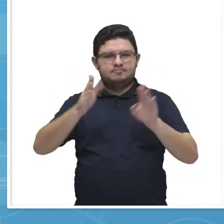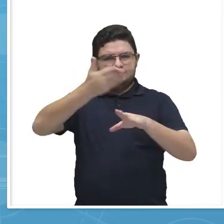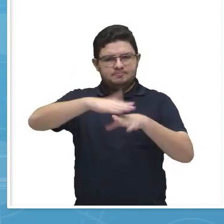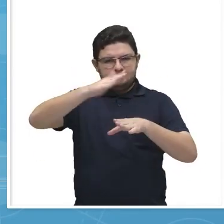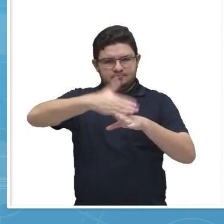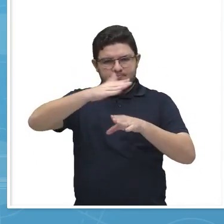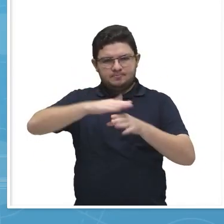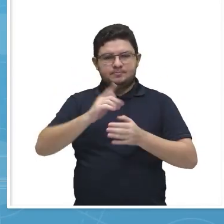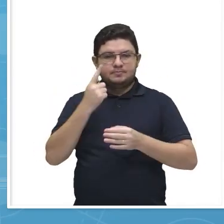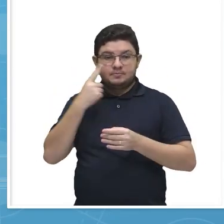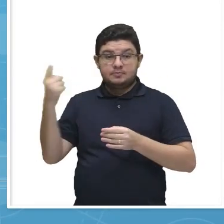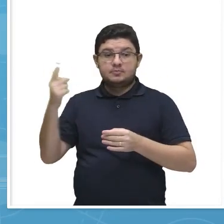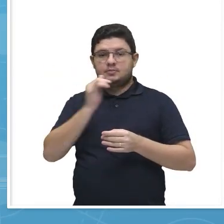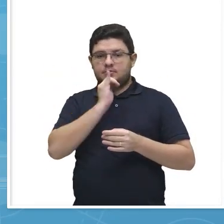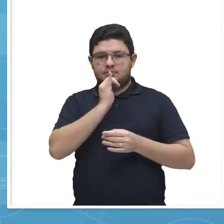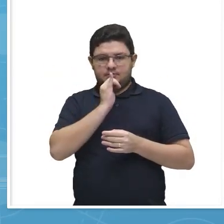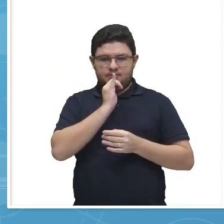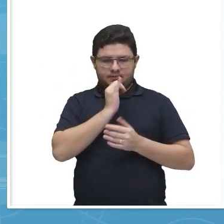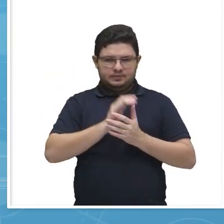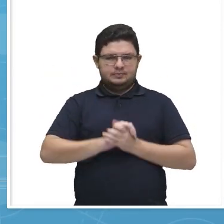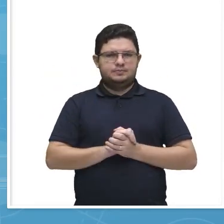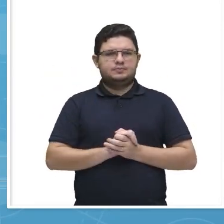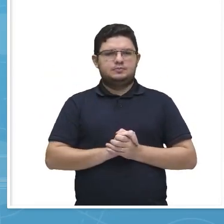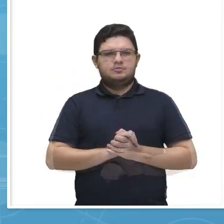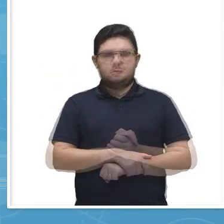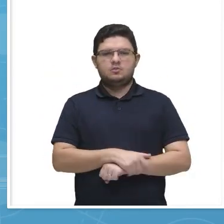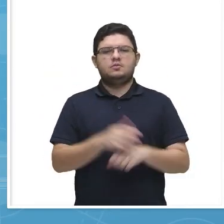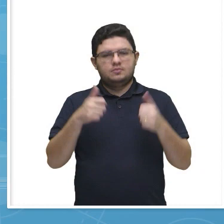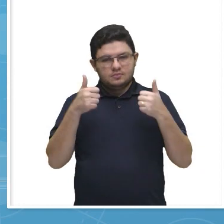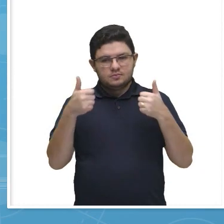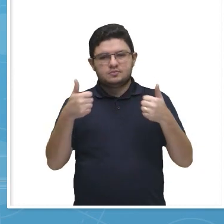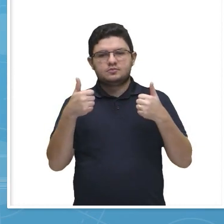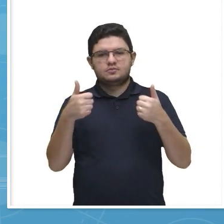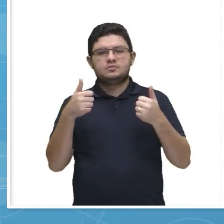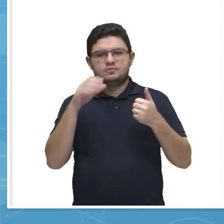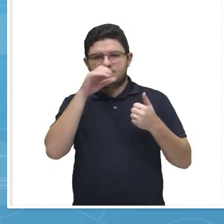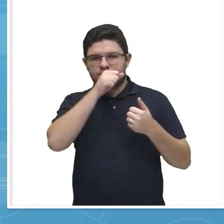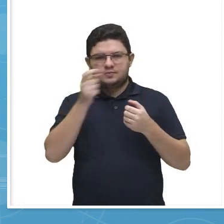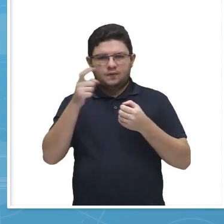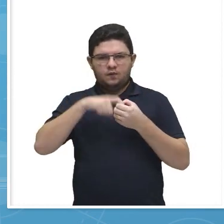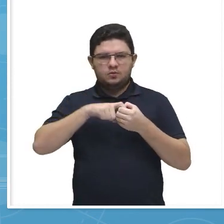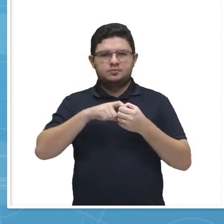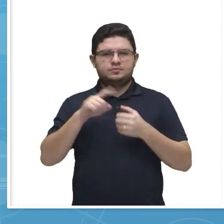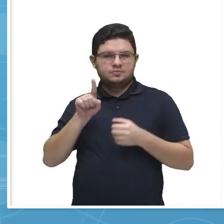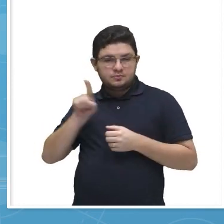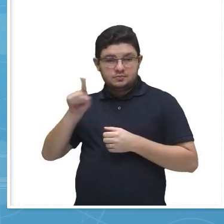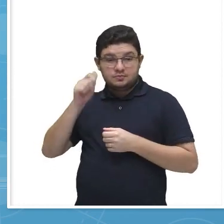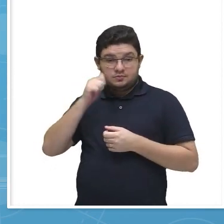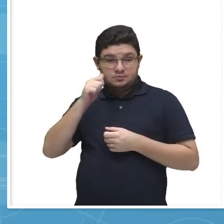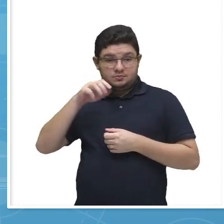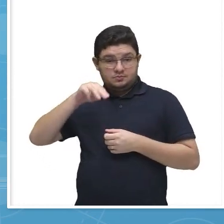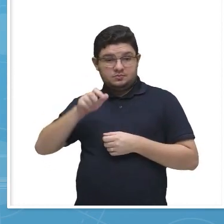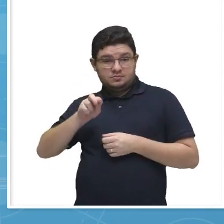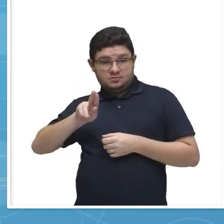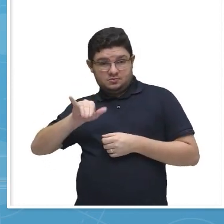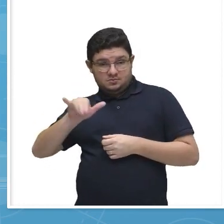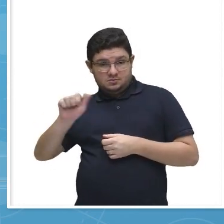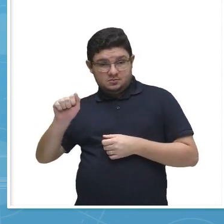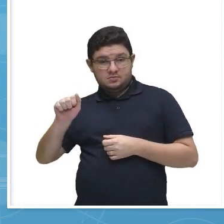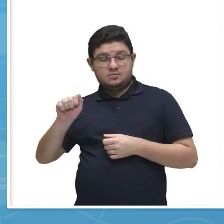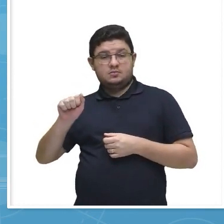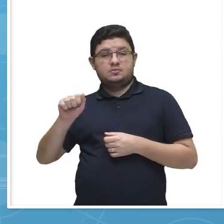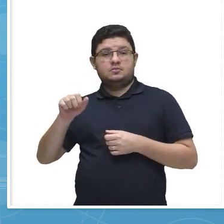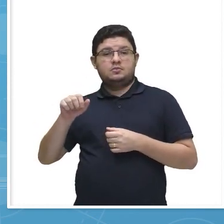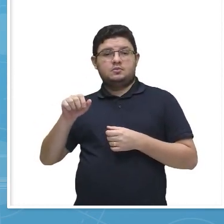prática. Observando exemplos aqui. Olha só, rapidinho, Mariana comprou várias